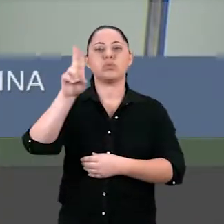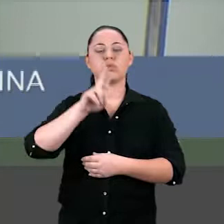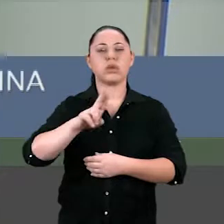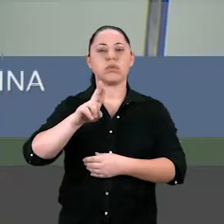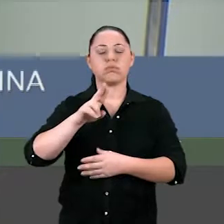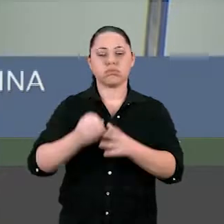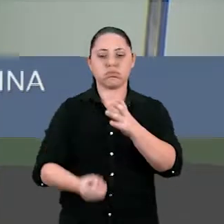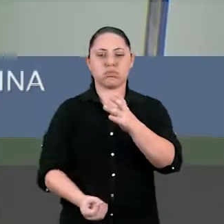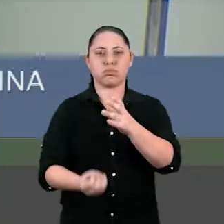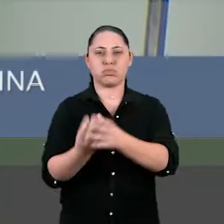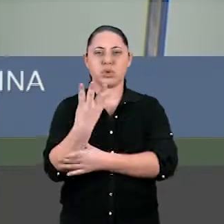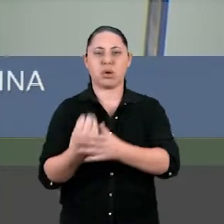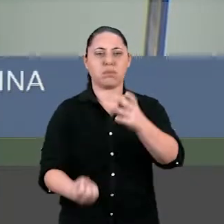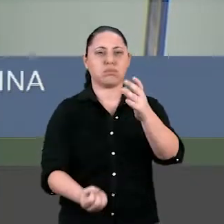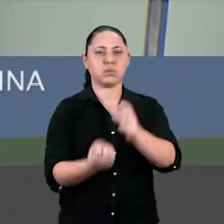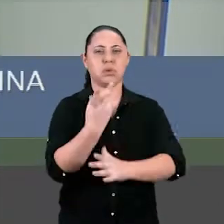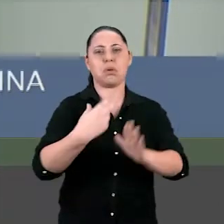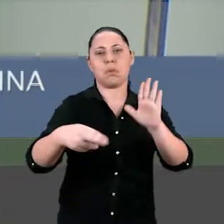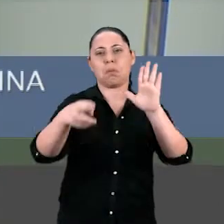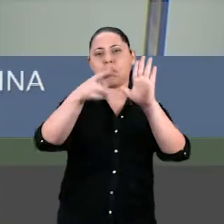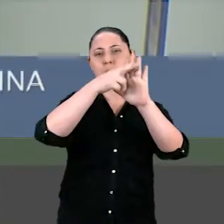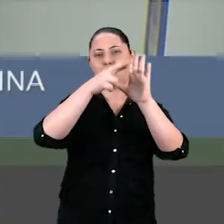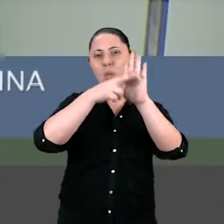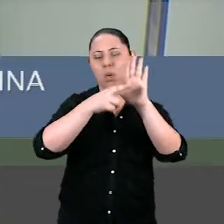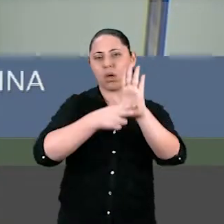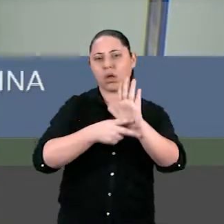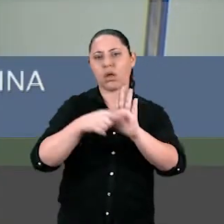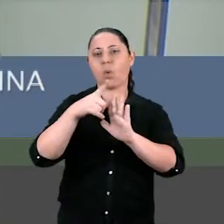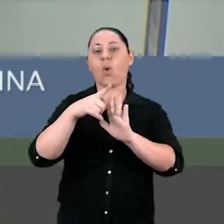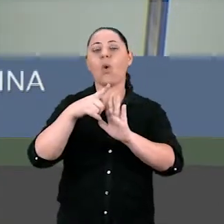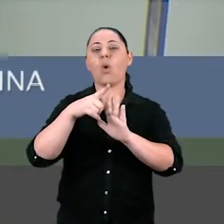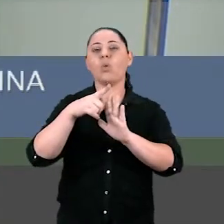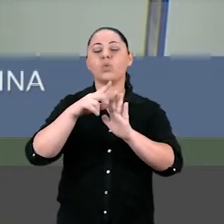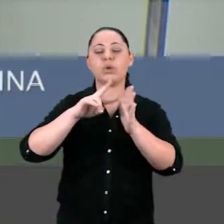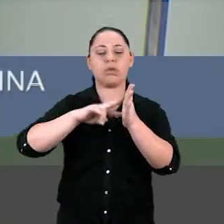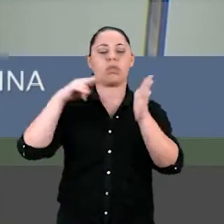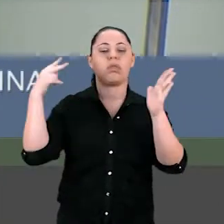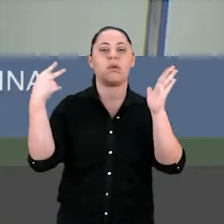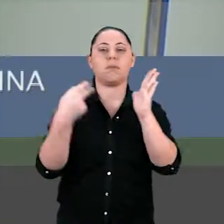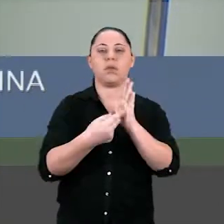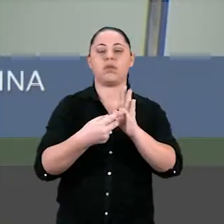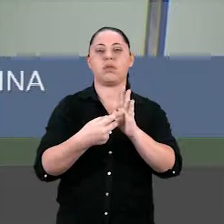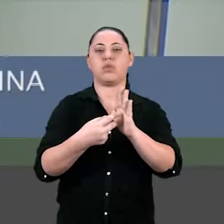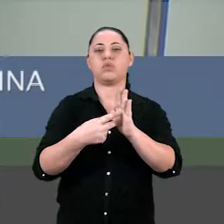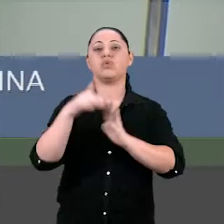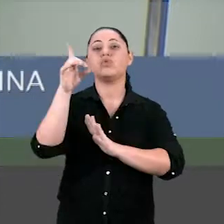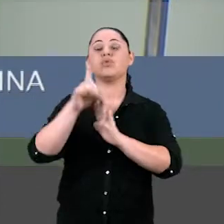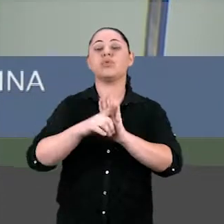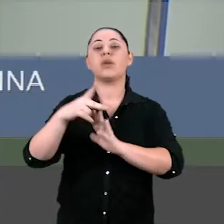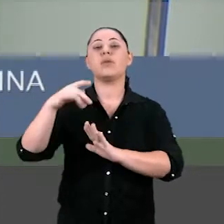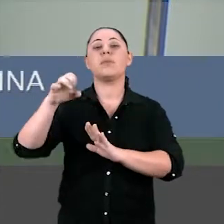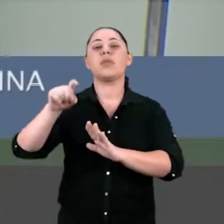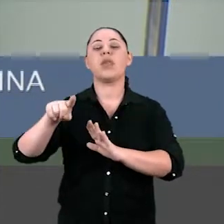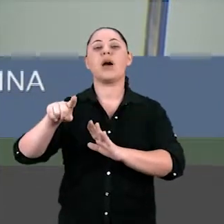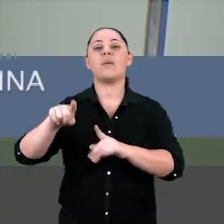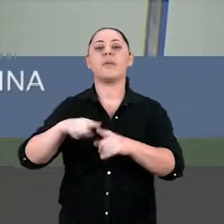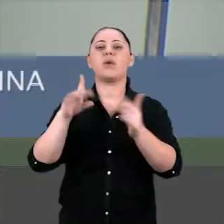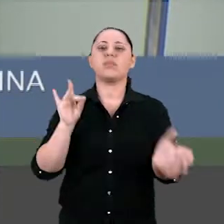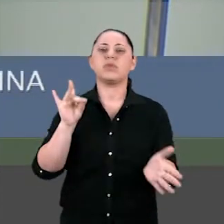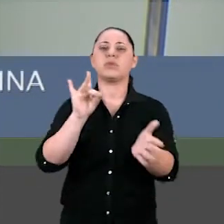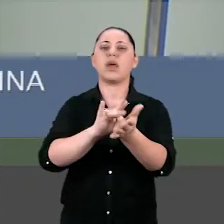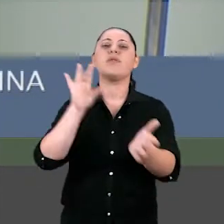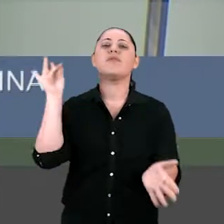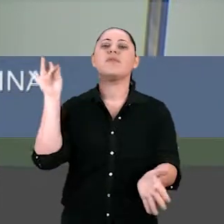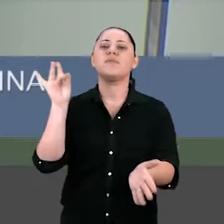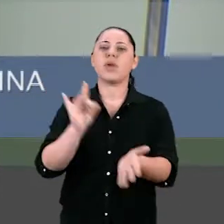de criação de normas ou extensivamente de interpretação de tipos penais para a construção de uma realidade melhor, e se